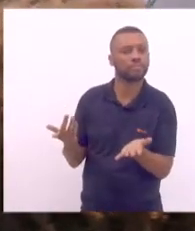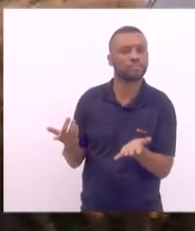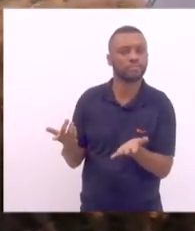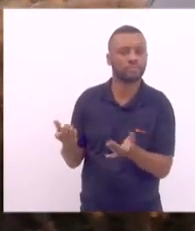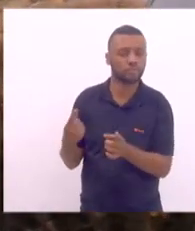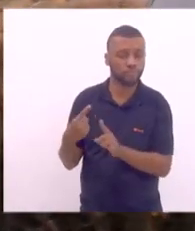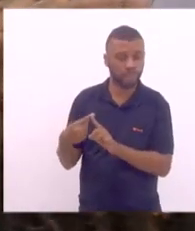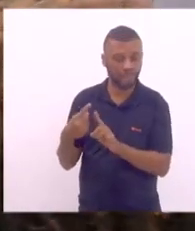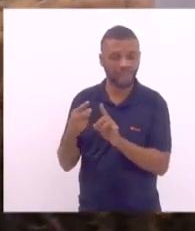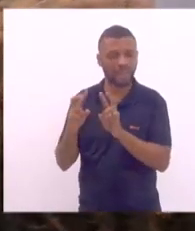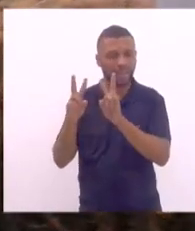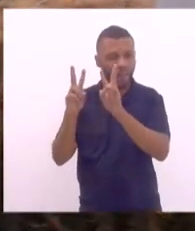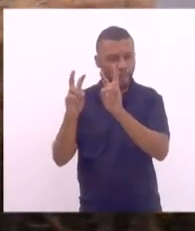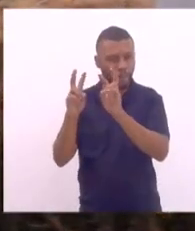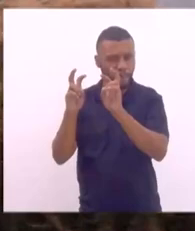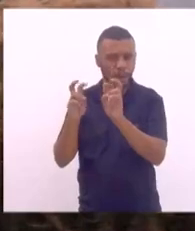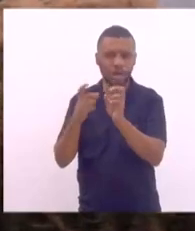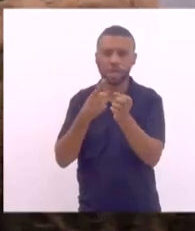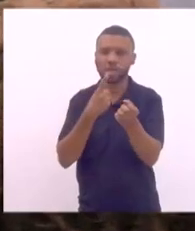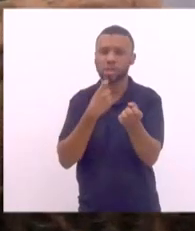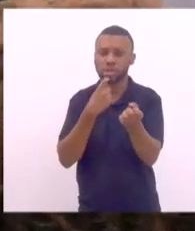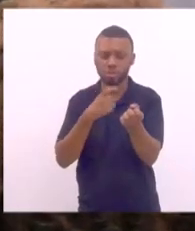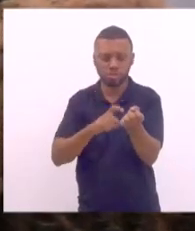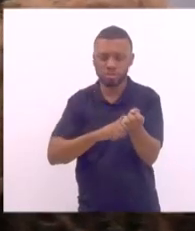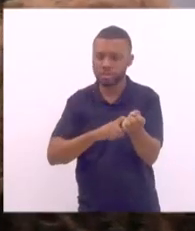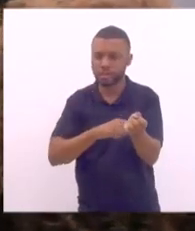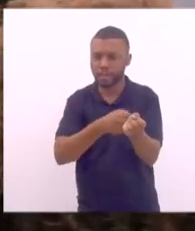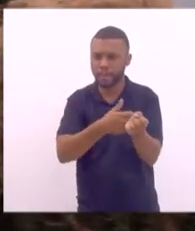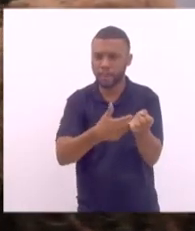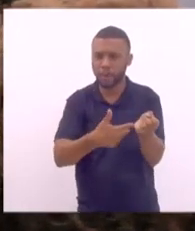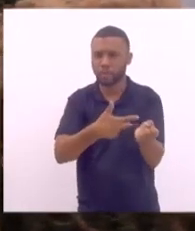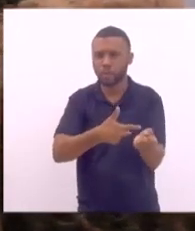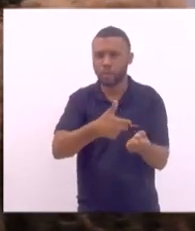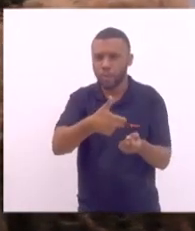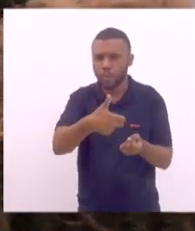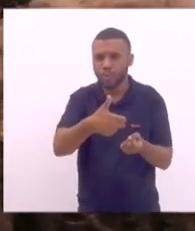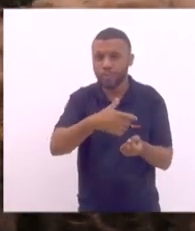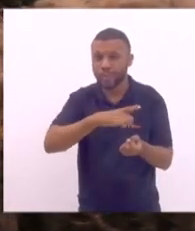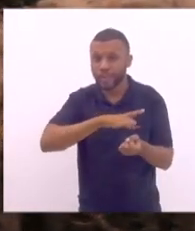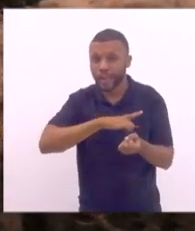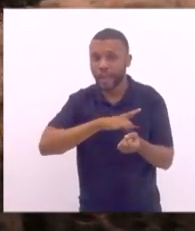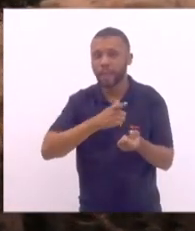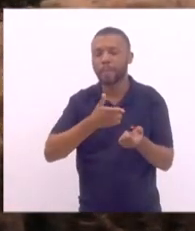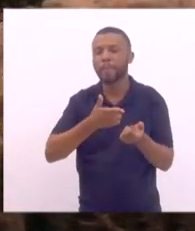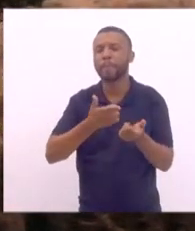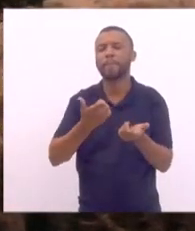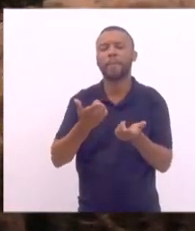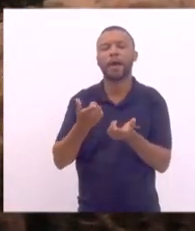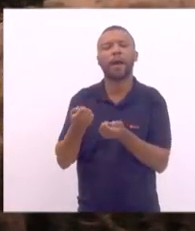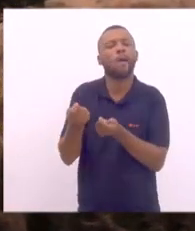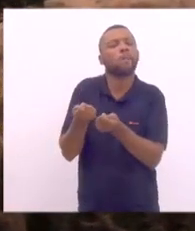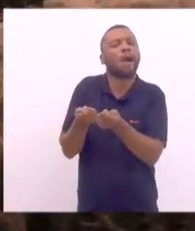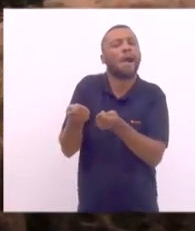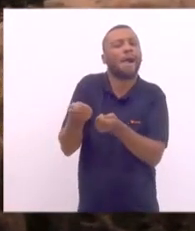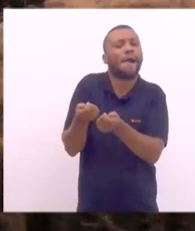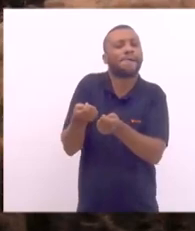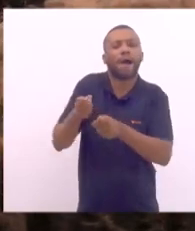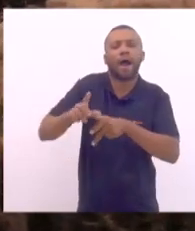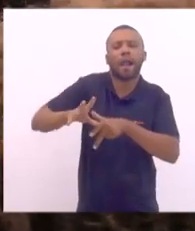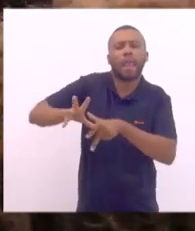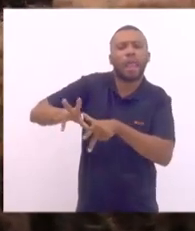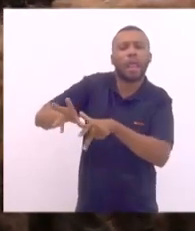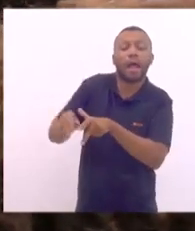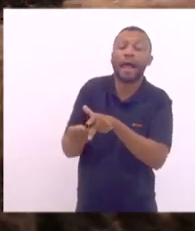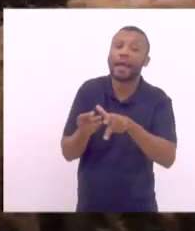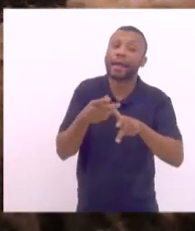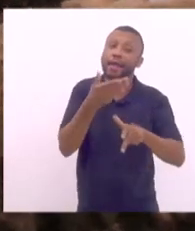essa questão do sangue no Estado do Rio de Janeiro, existe uma máfia, deputada Alana. E a senhora talvez,